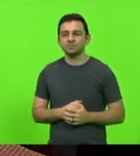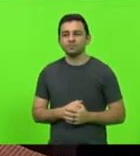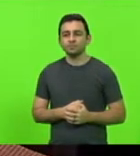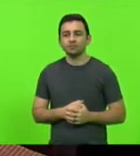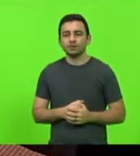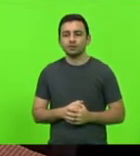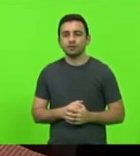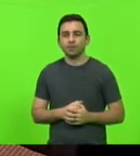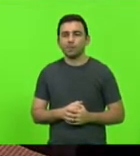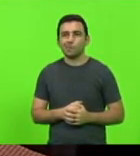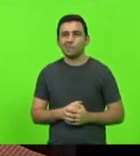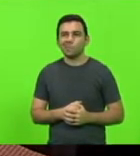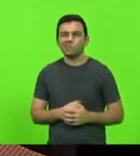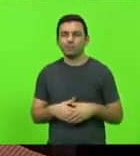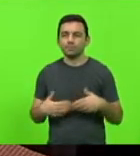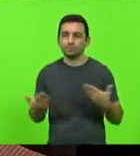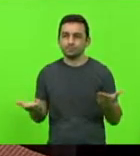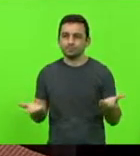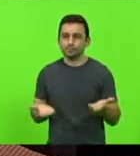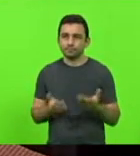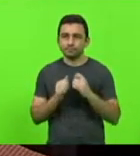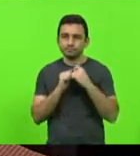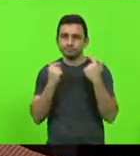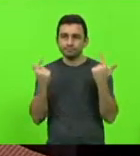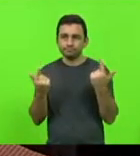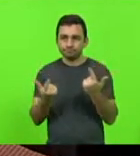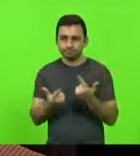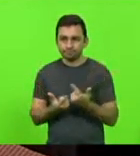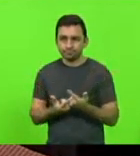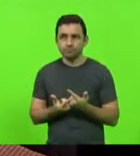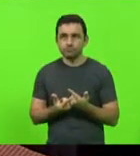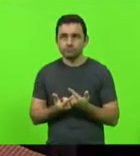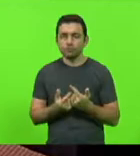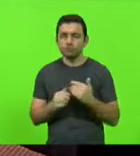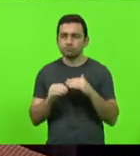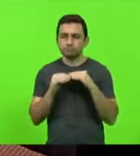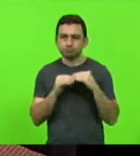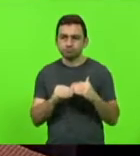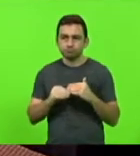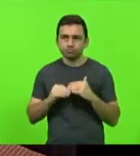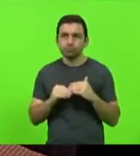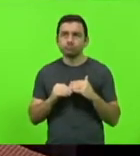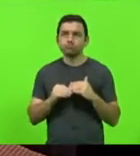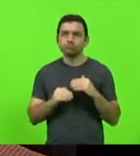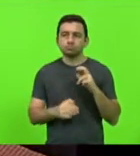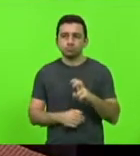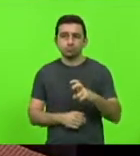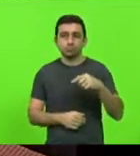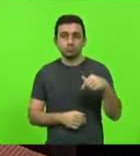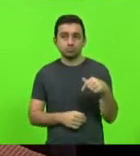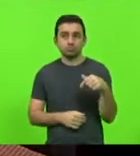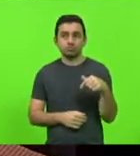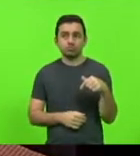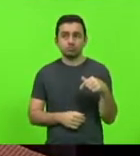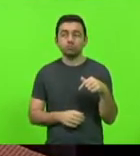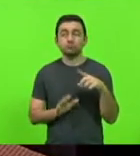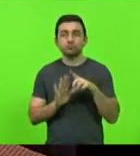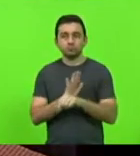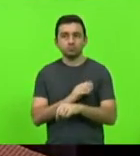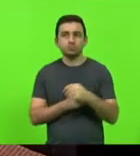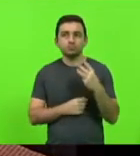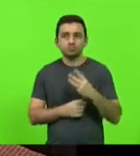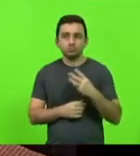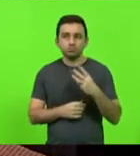A mesa da Assembleia Legislativa do Estado de Santa Catarina, em conformidade com o disposto número 57, inciso 3º